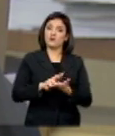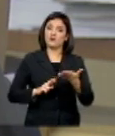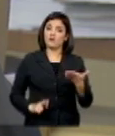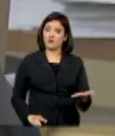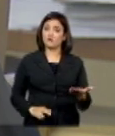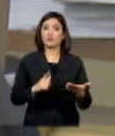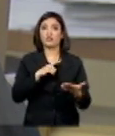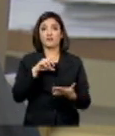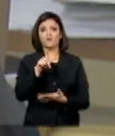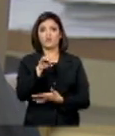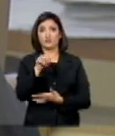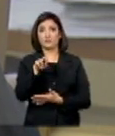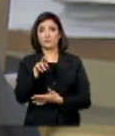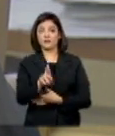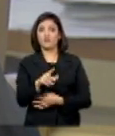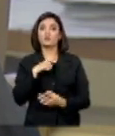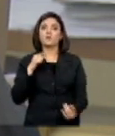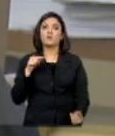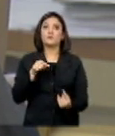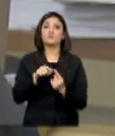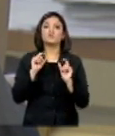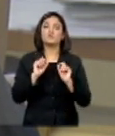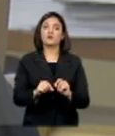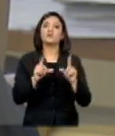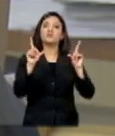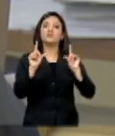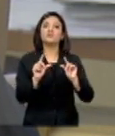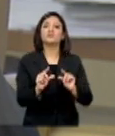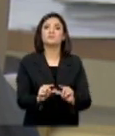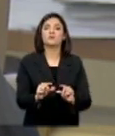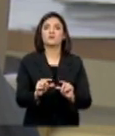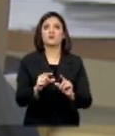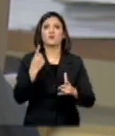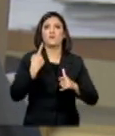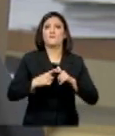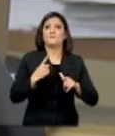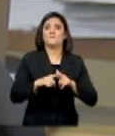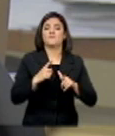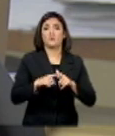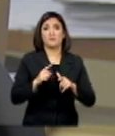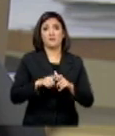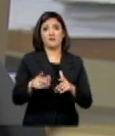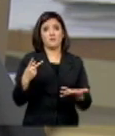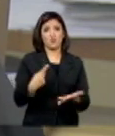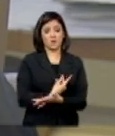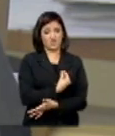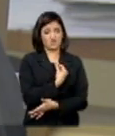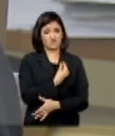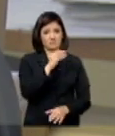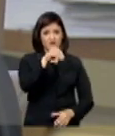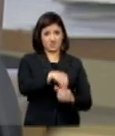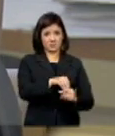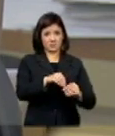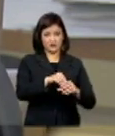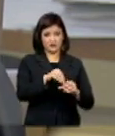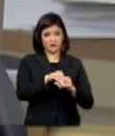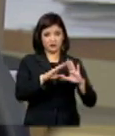liminar objetivando atenuar as condições degradantes as quais os internos são submetidos não podemos